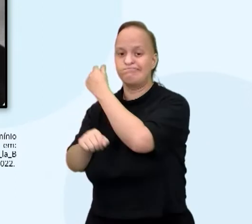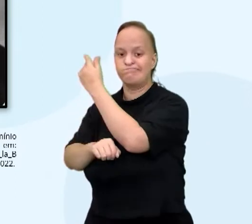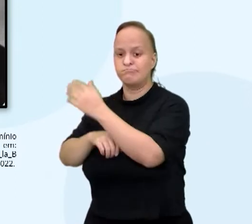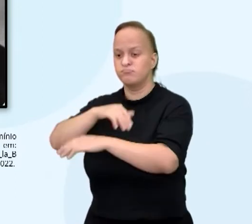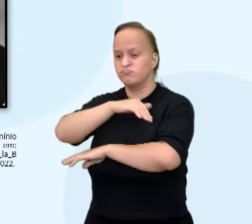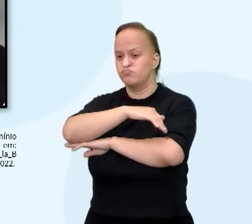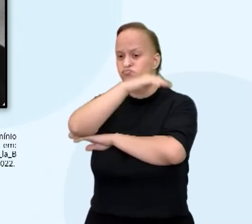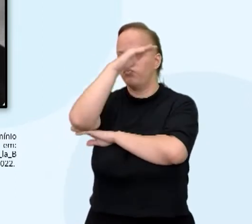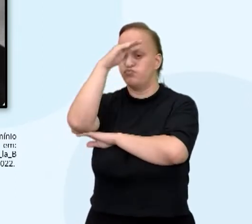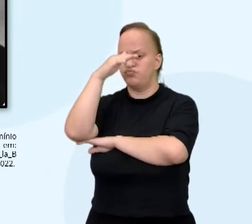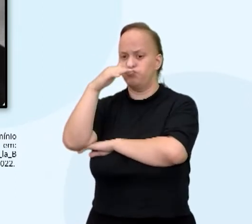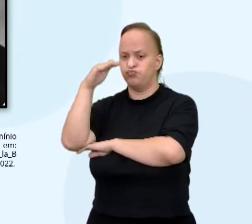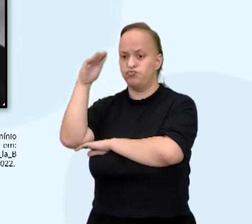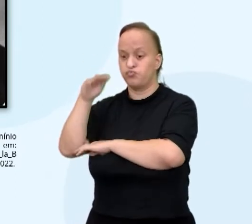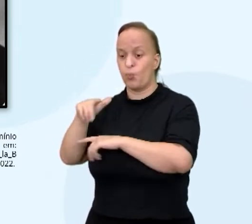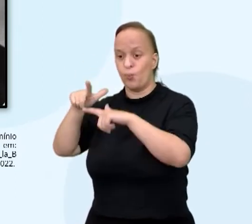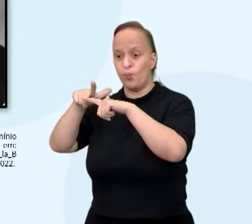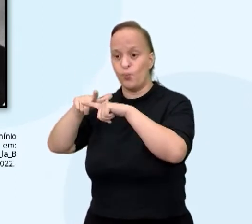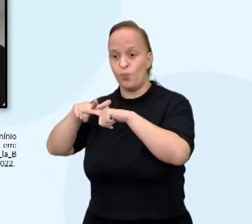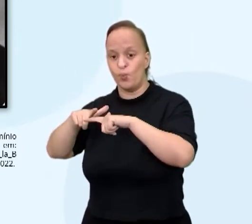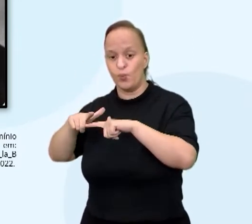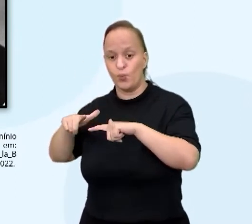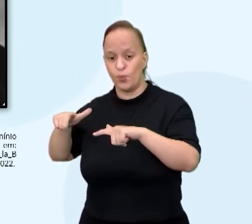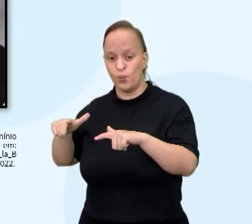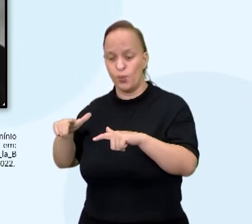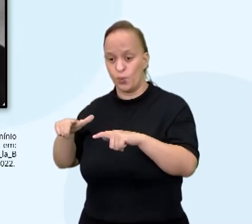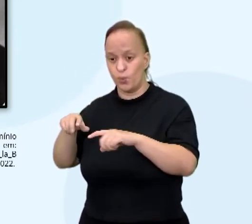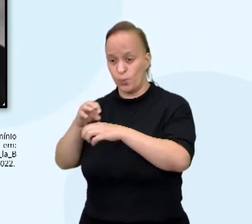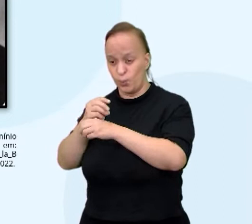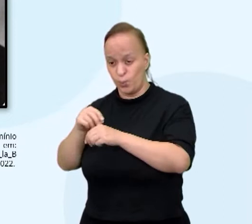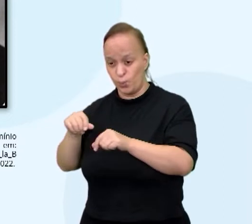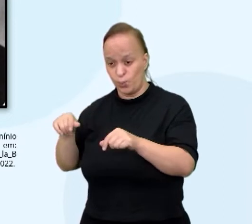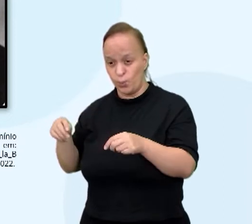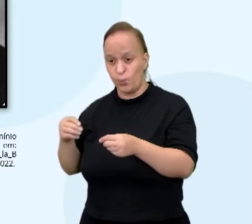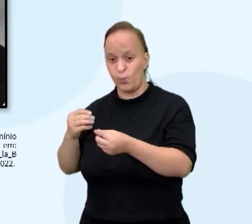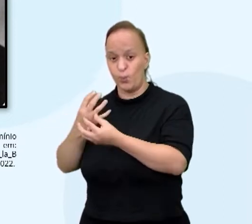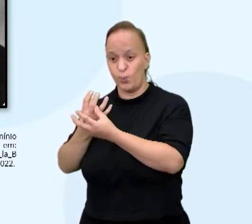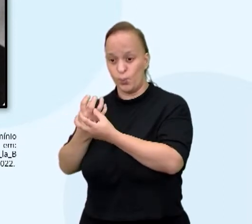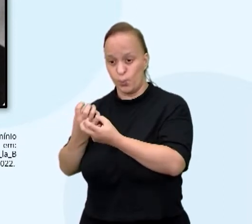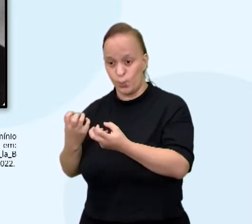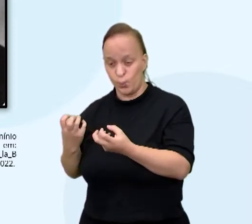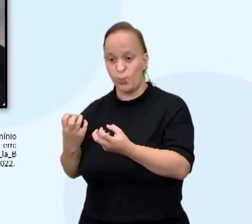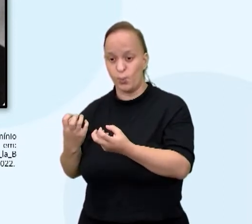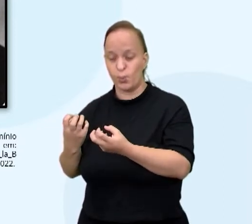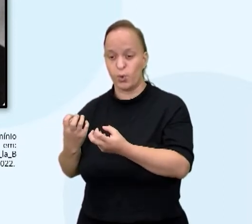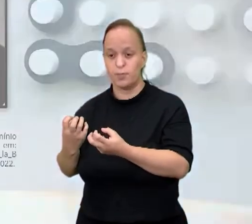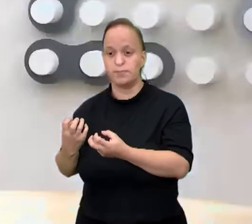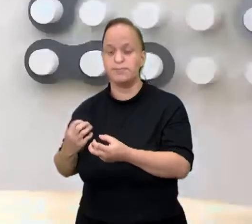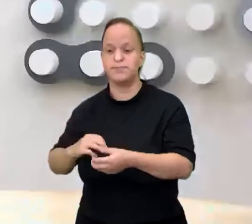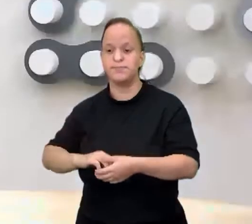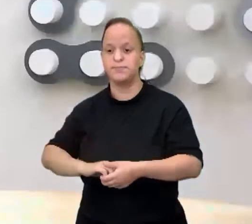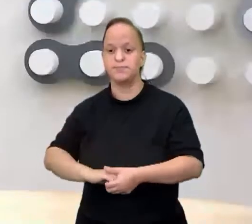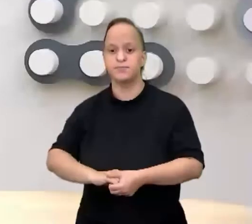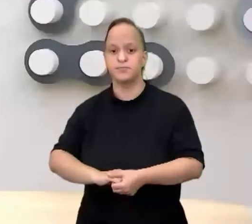de montanhas, um deserto, um solo pobre, e etc. Então, vimos aí que é um